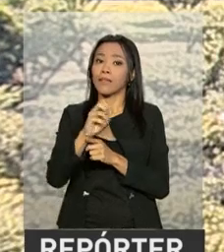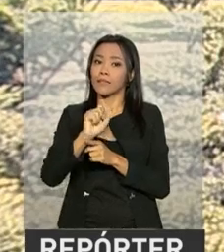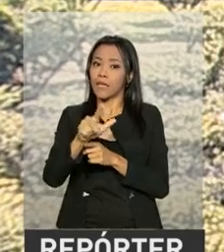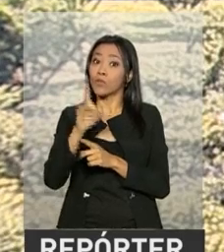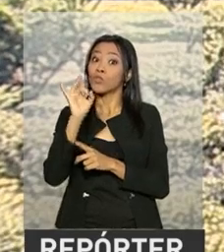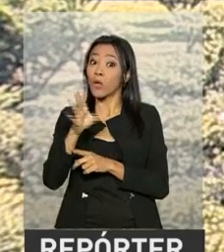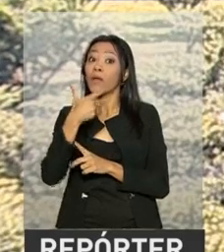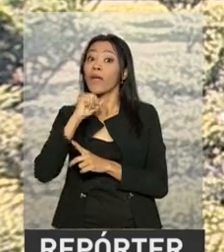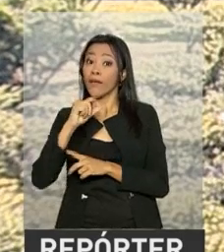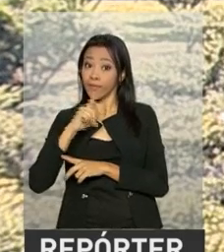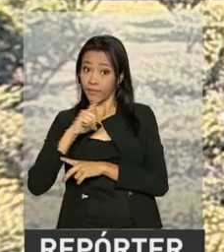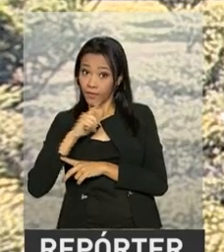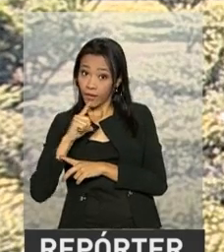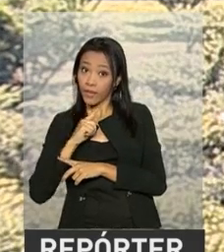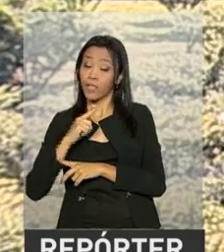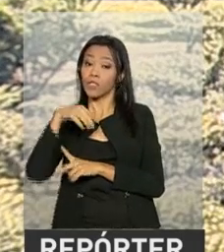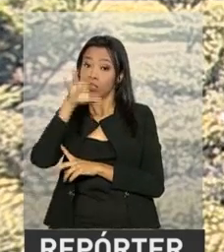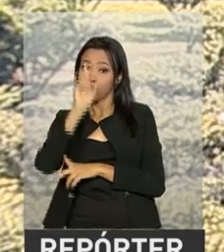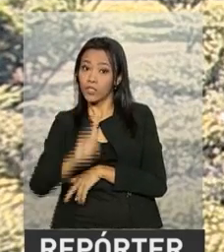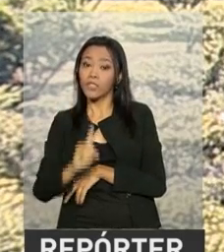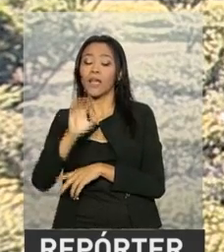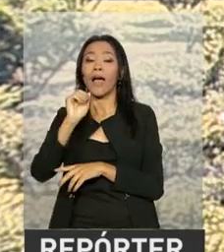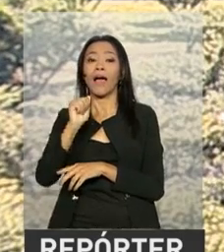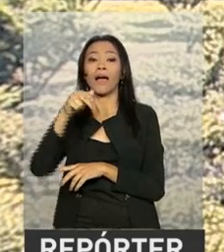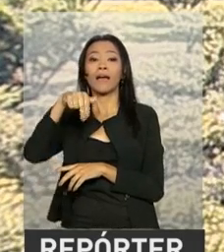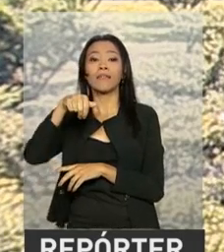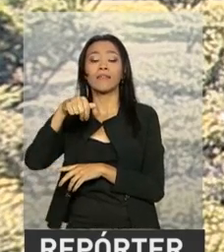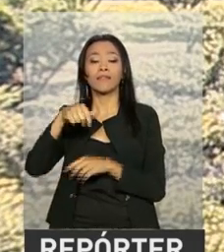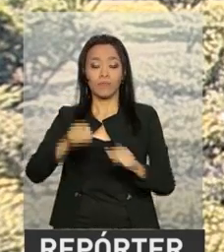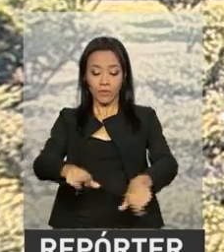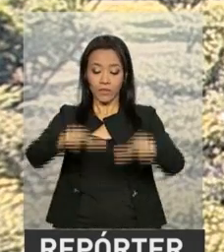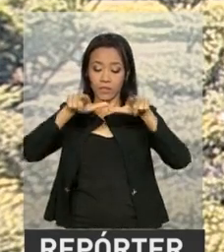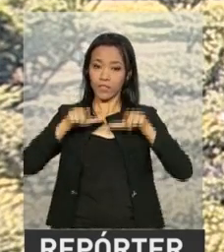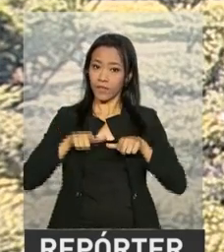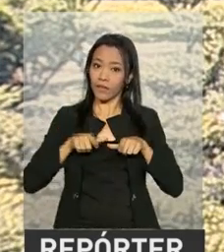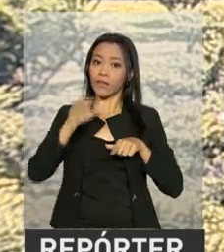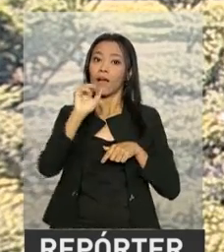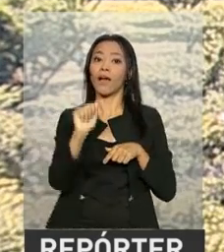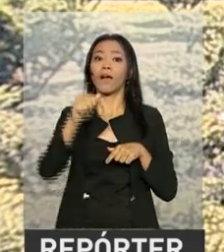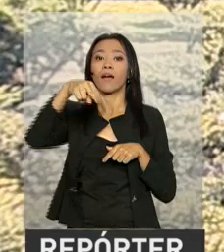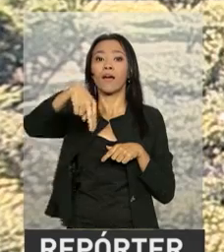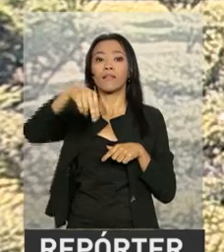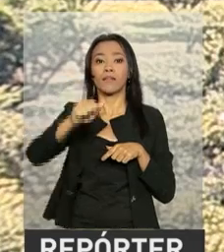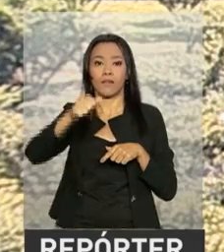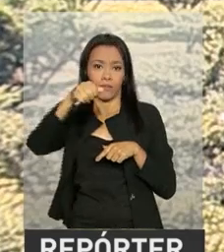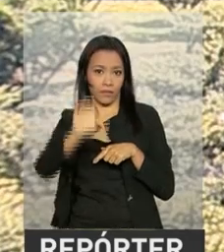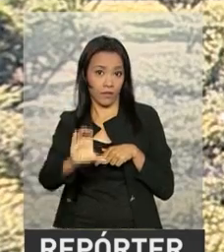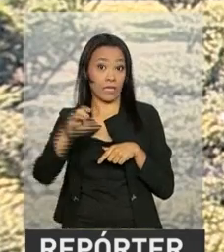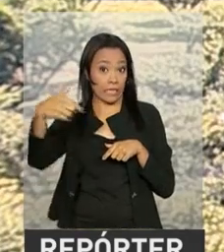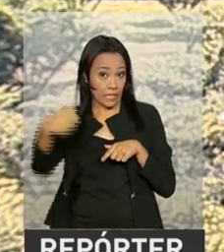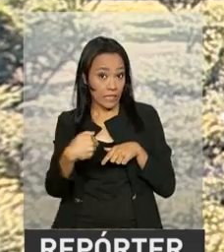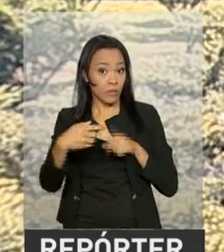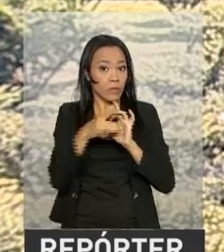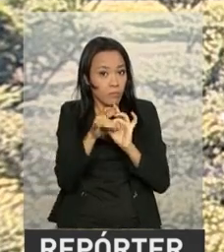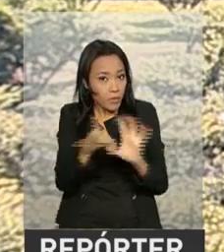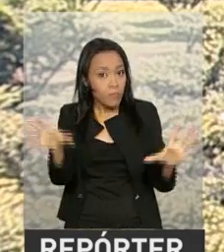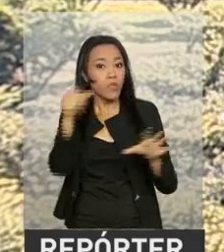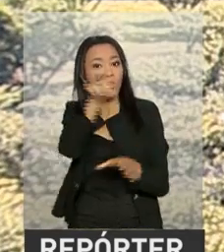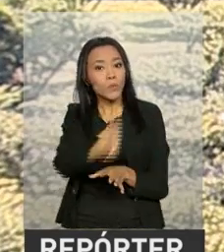Nacional de Aviação Civil, a ANAC, ou tem o Certificado de Autorização de Voo Experimental, CAV, que permite o